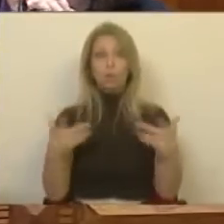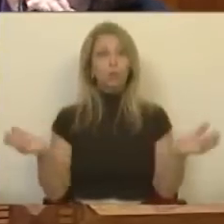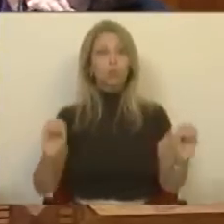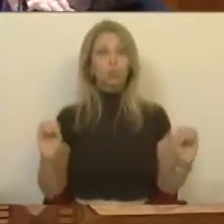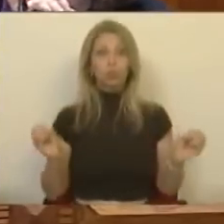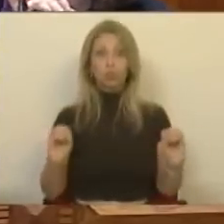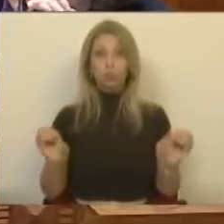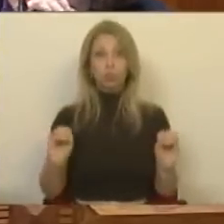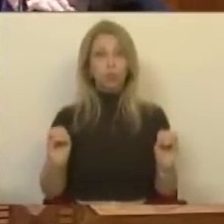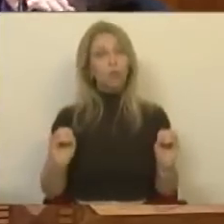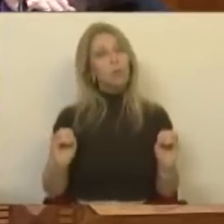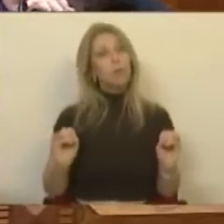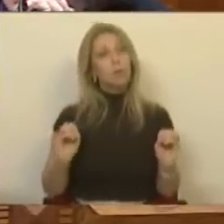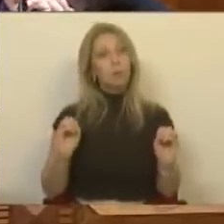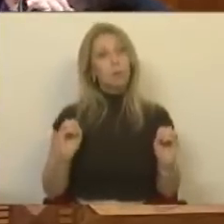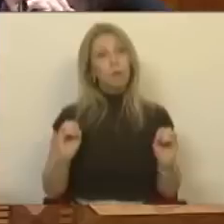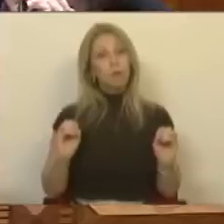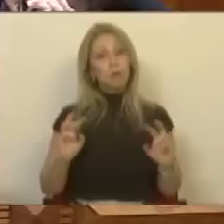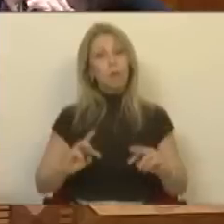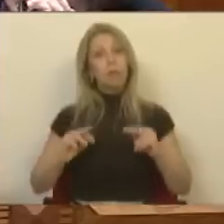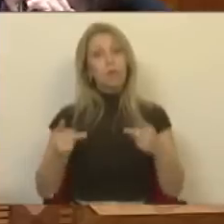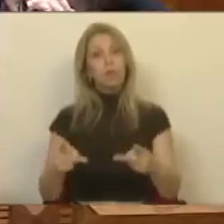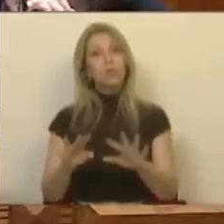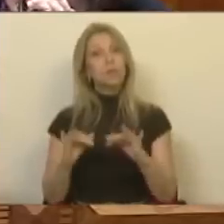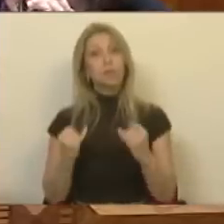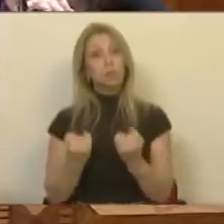nenhum tipo de transferência social